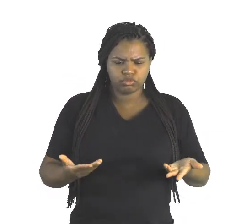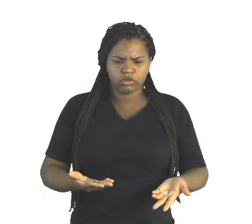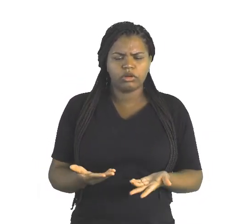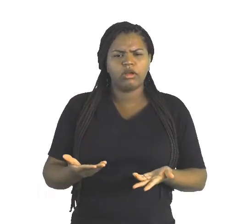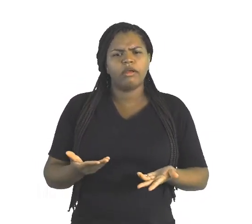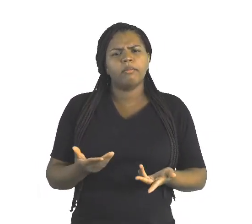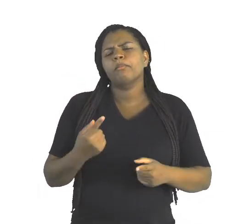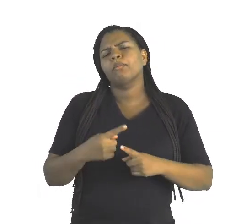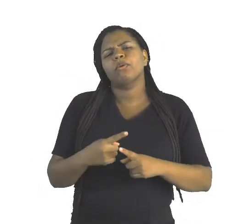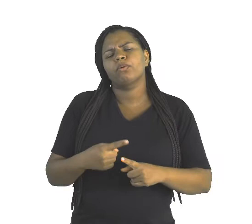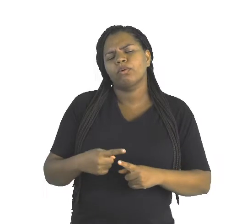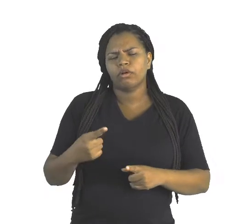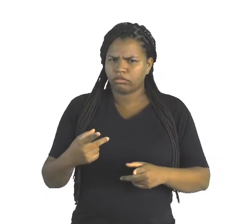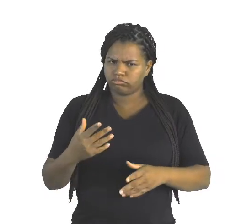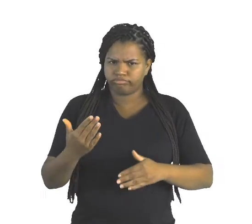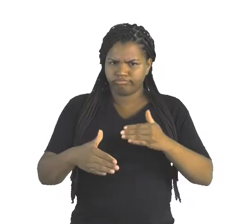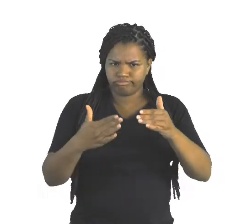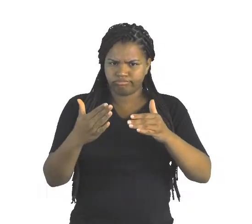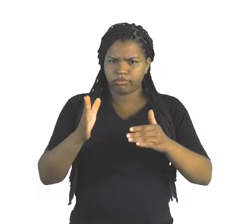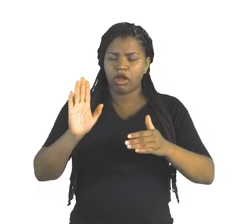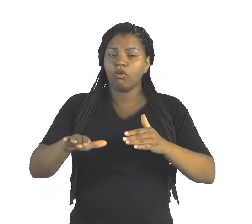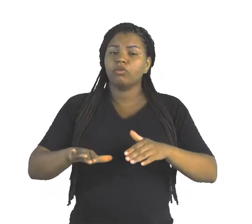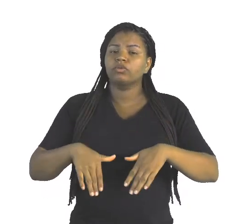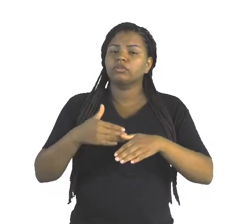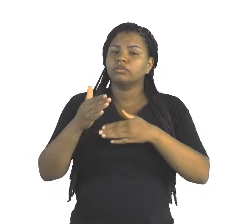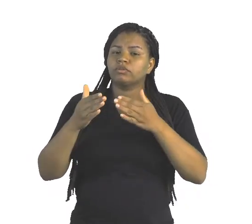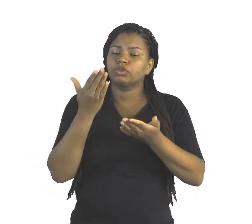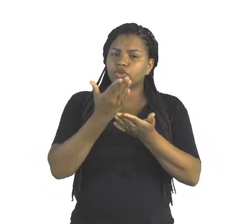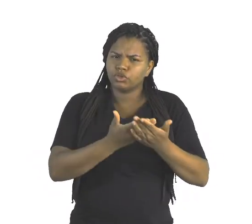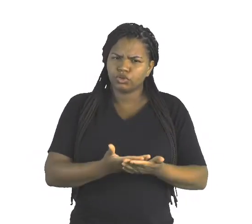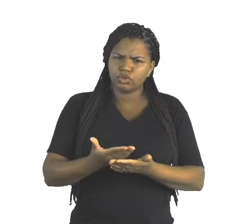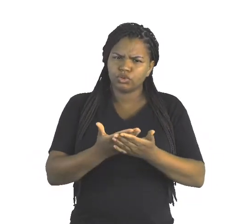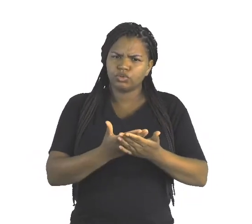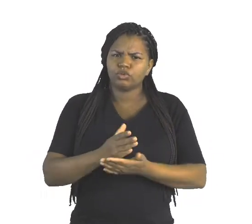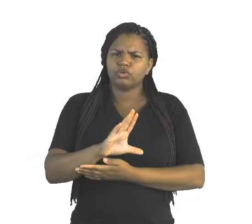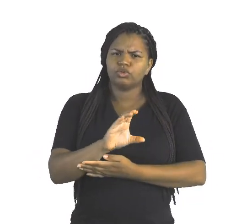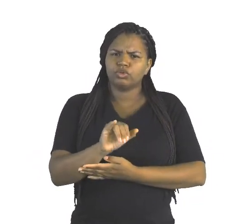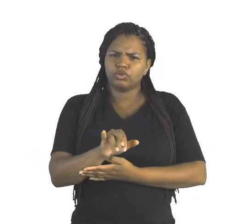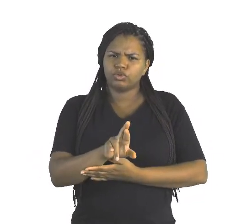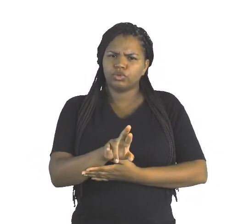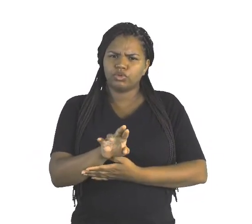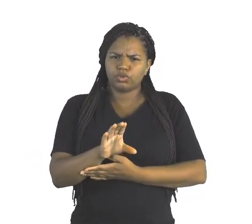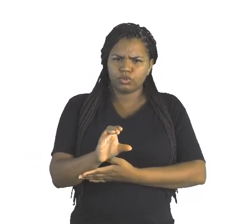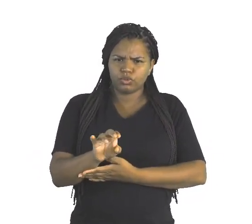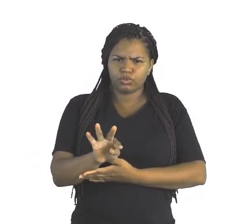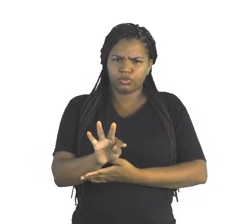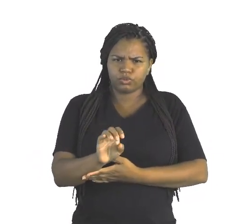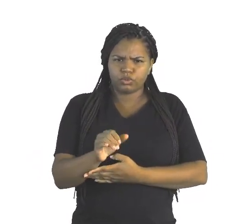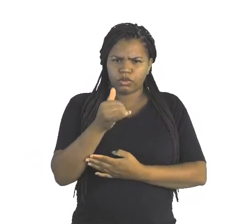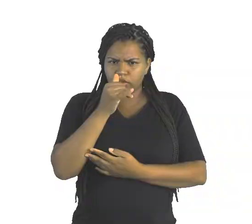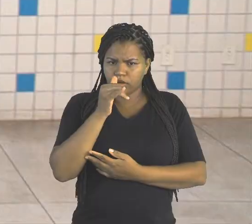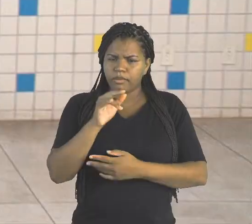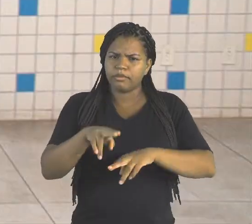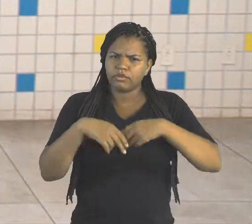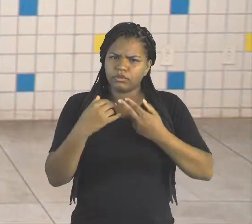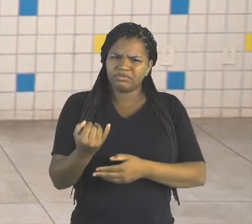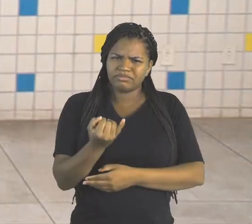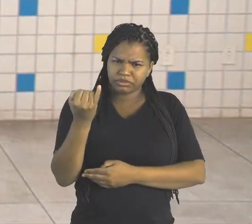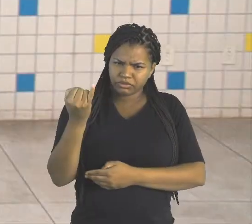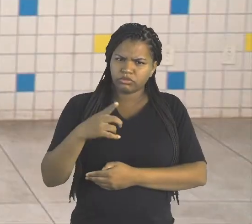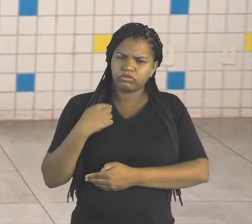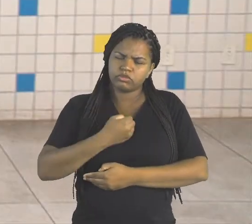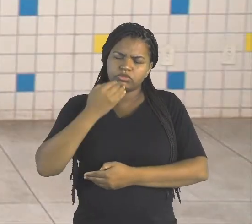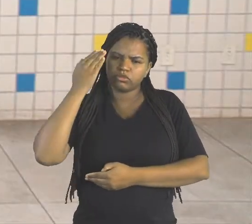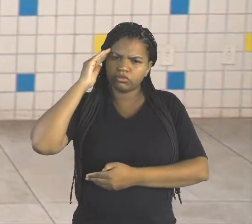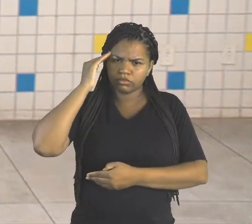Esse avanço? Ao grande desenvolvimento dos estudos dos circuitos elétricos. Por isso, é muito importante entender